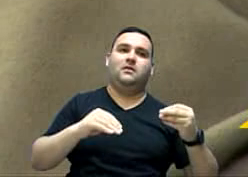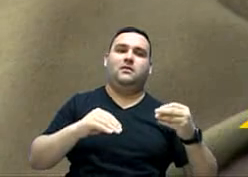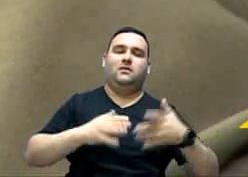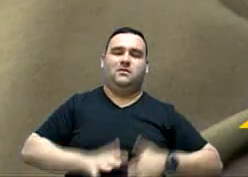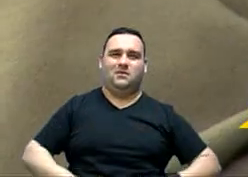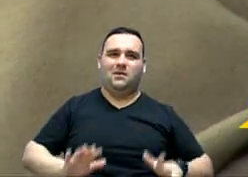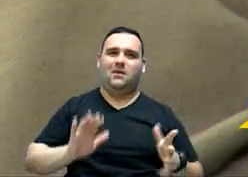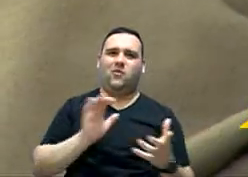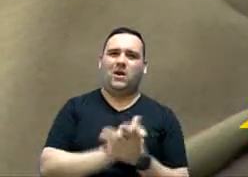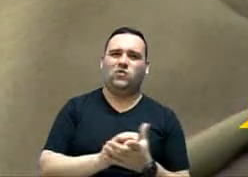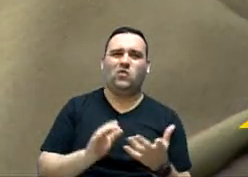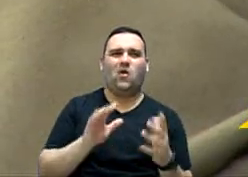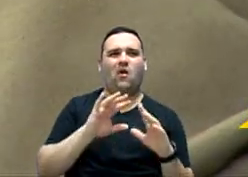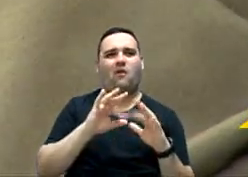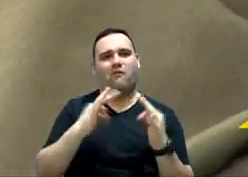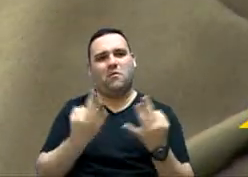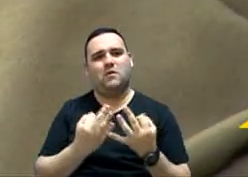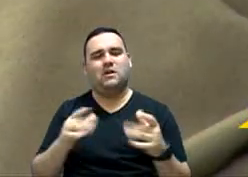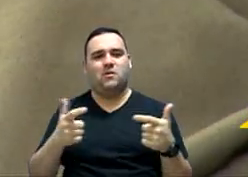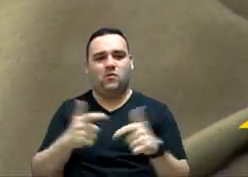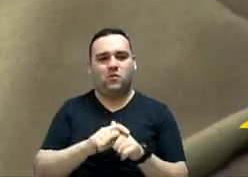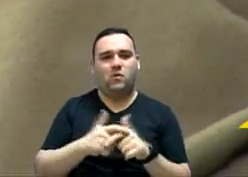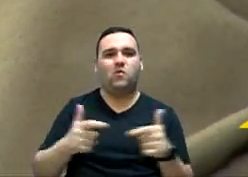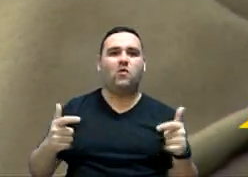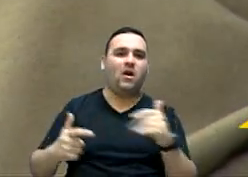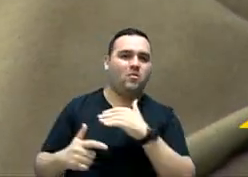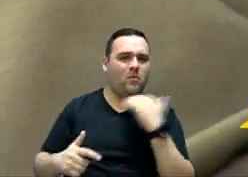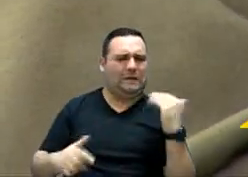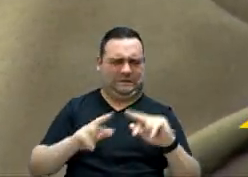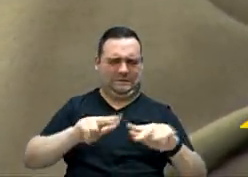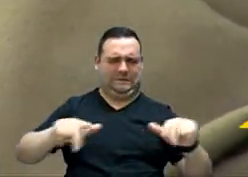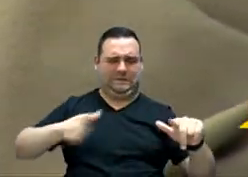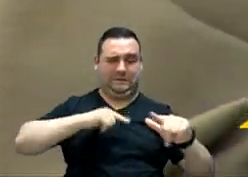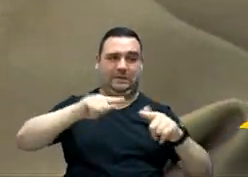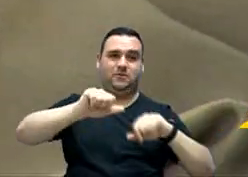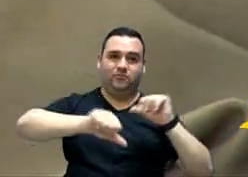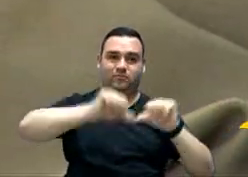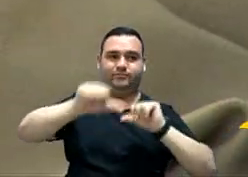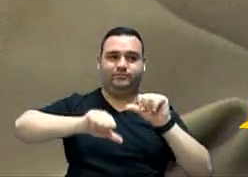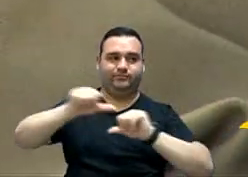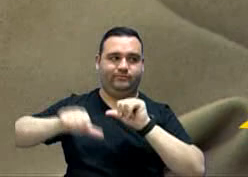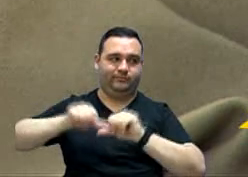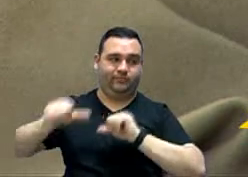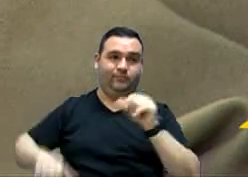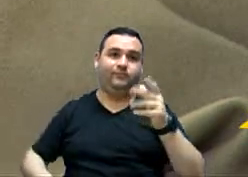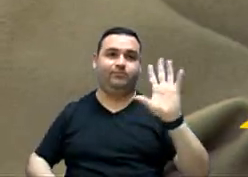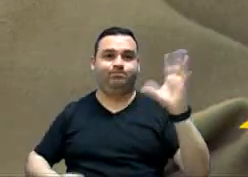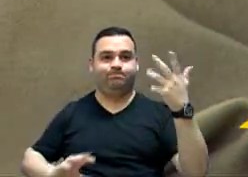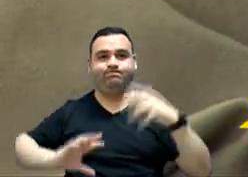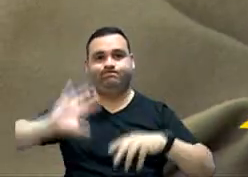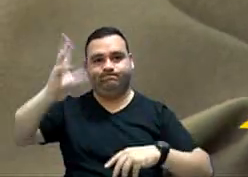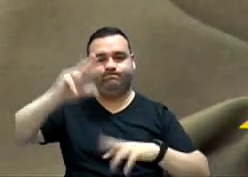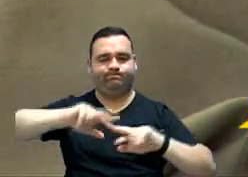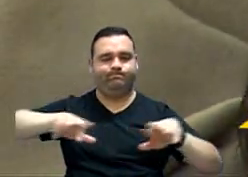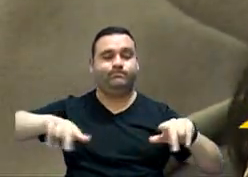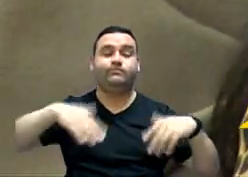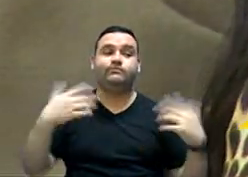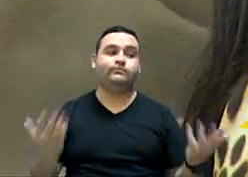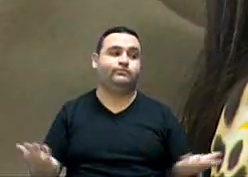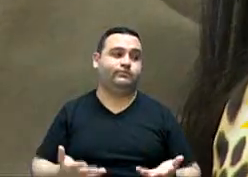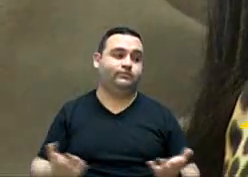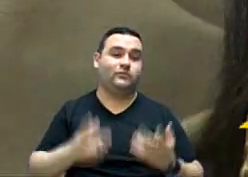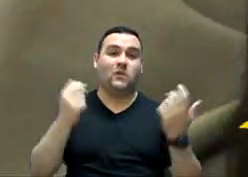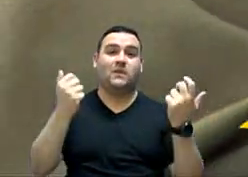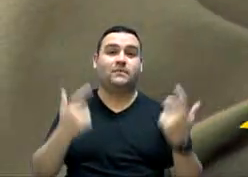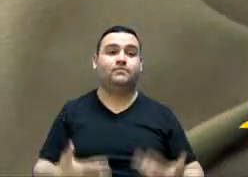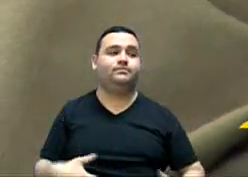casaram, família aumentou, família diminuiu, houve óbitos, enfim, uma série de ocorrências, né? Então, eu queria só a título